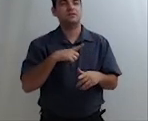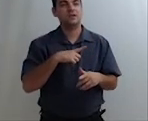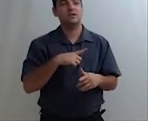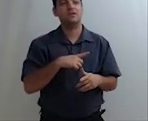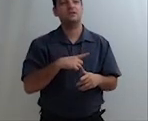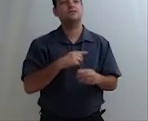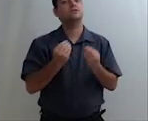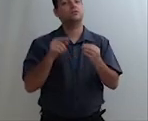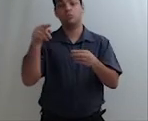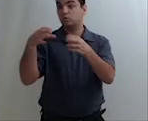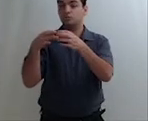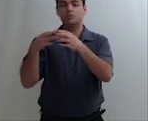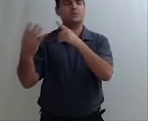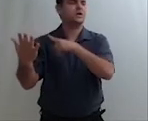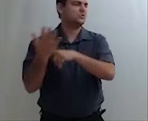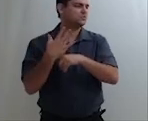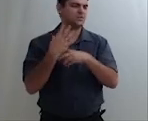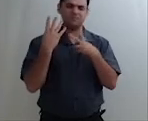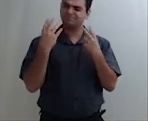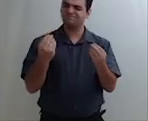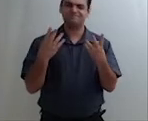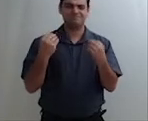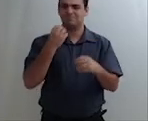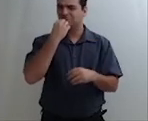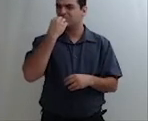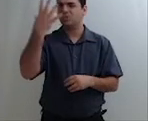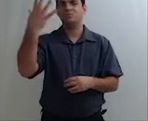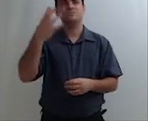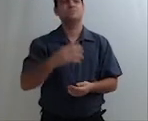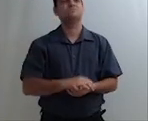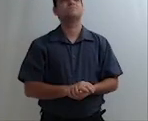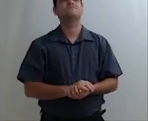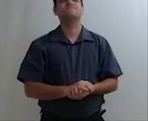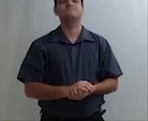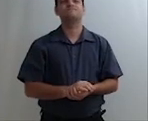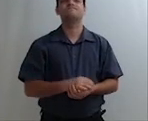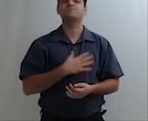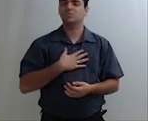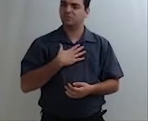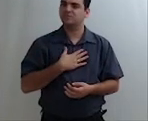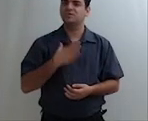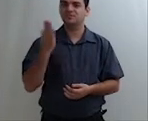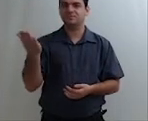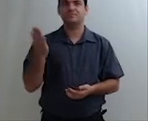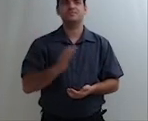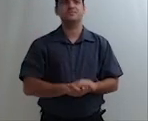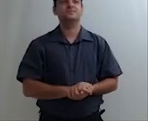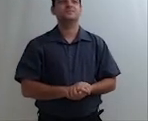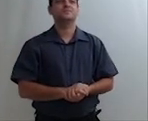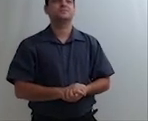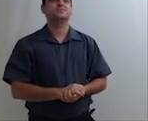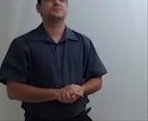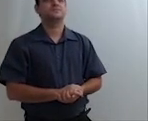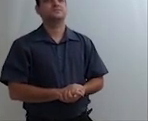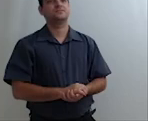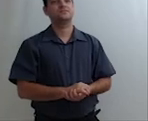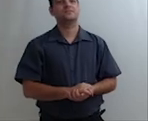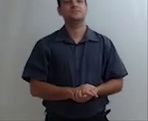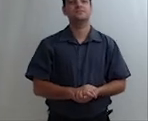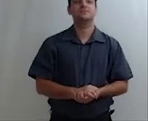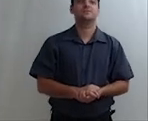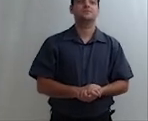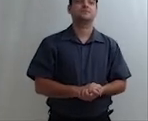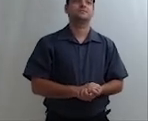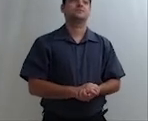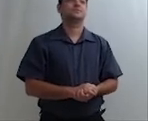deens Project Brasil foi essencial para a construção do meu voto também o Instituto de defesa